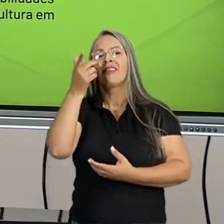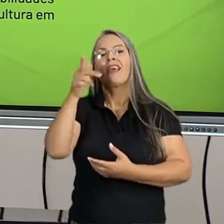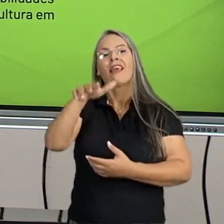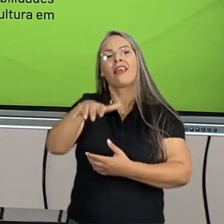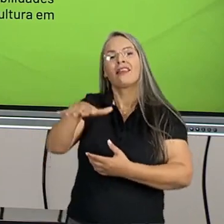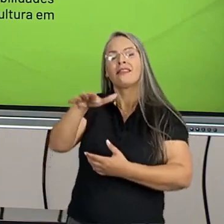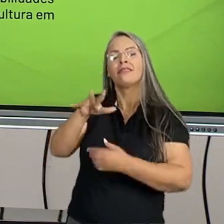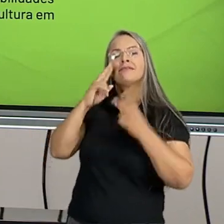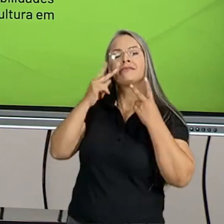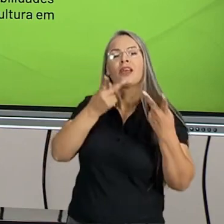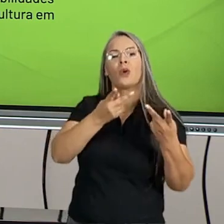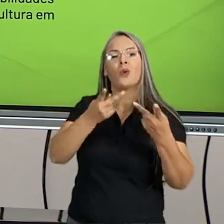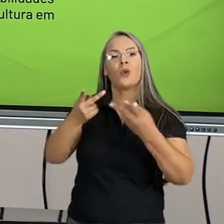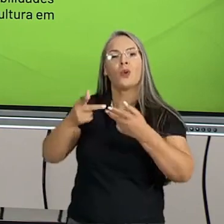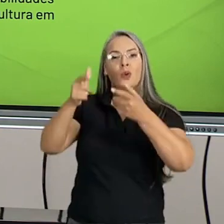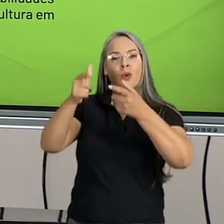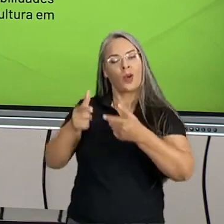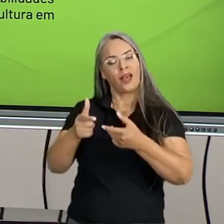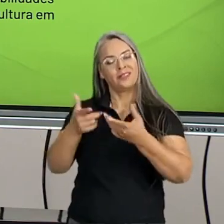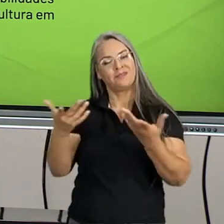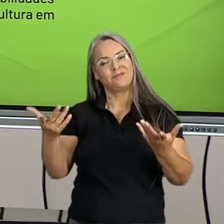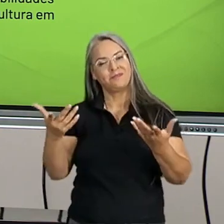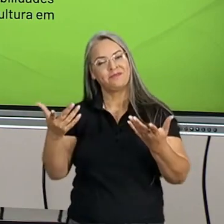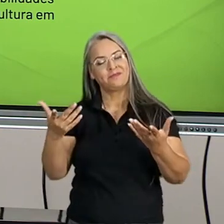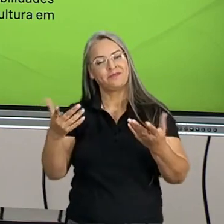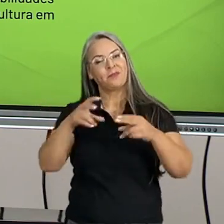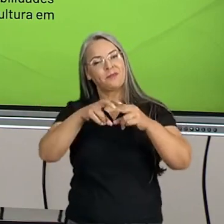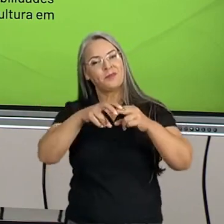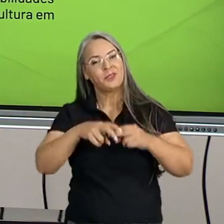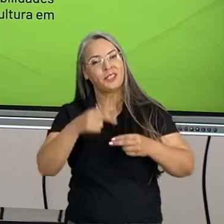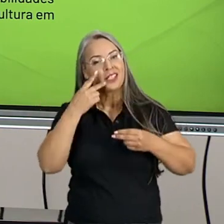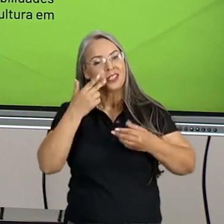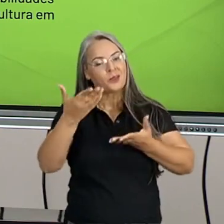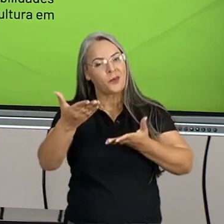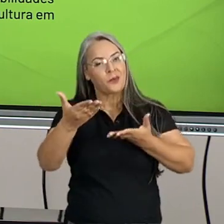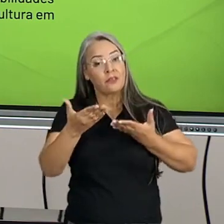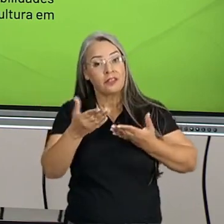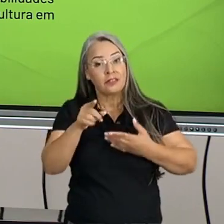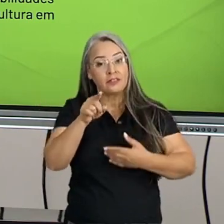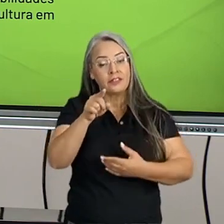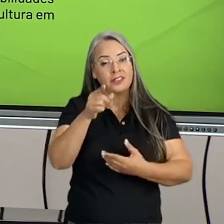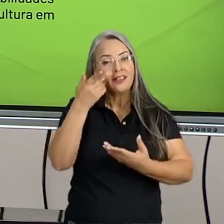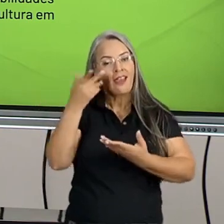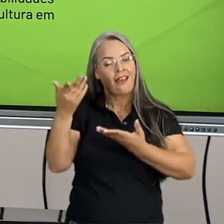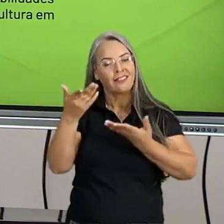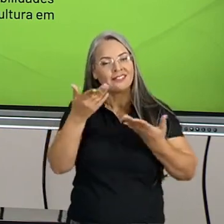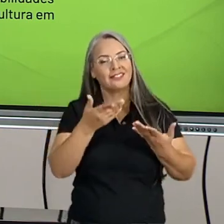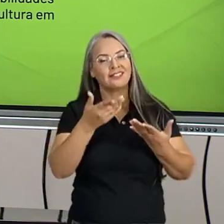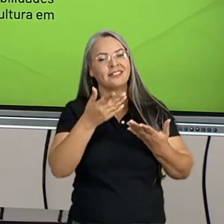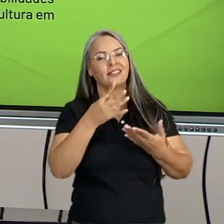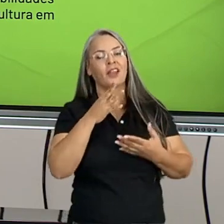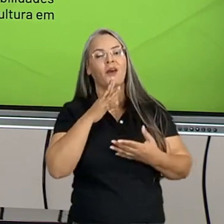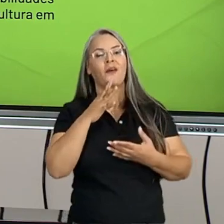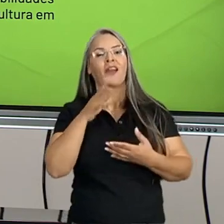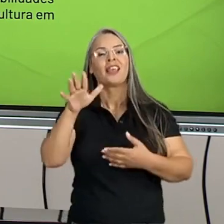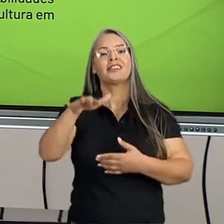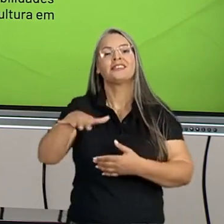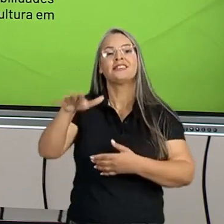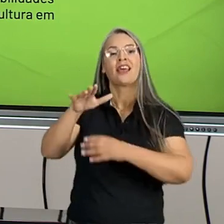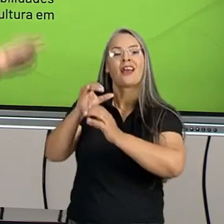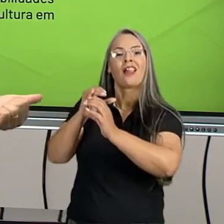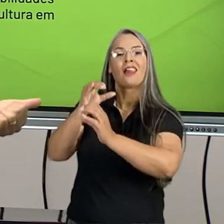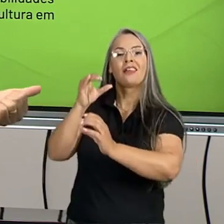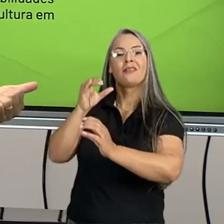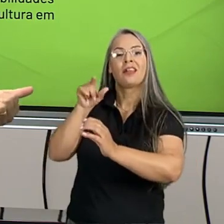UFMG então eu convido você nesse momento a vir conosco conhecer esse laboratório